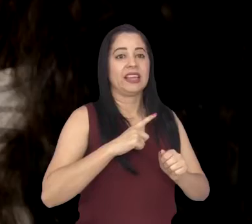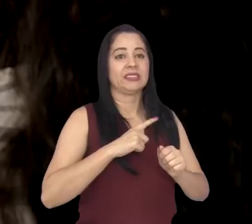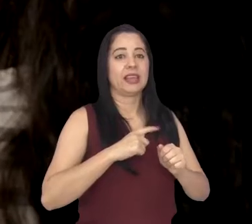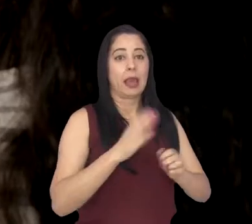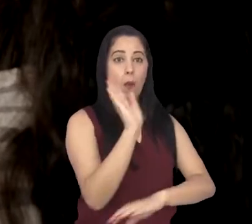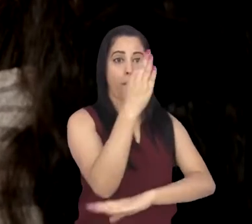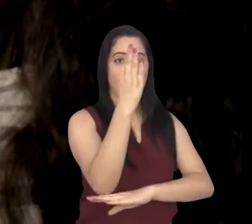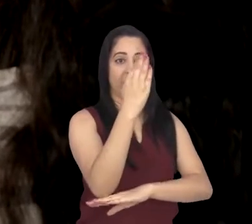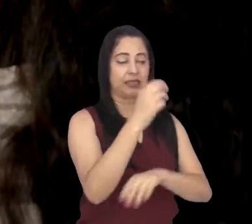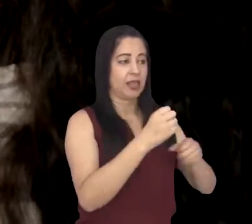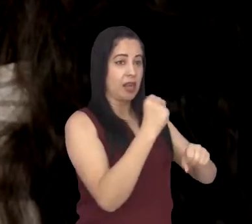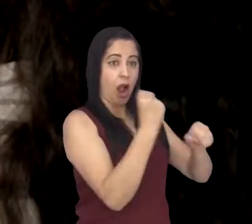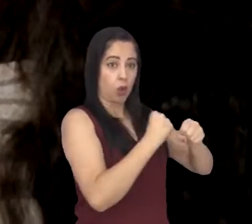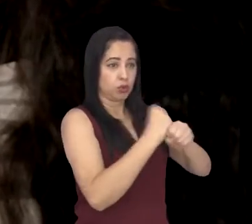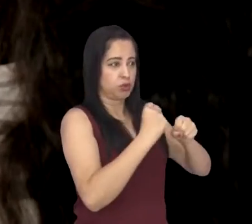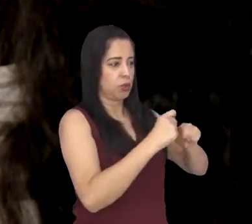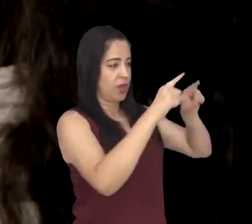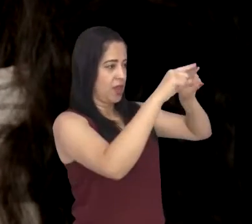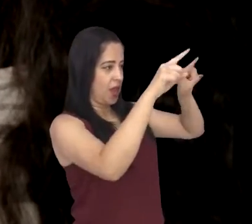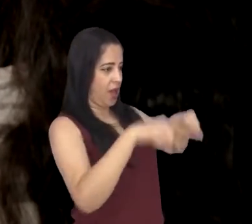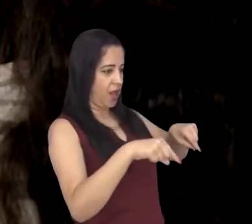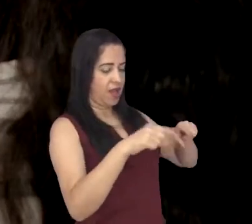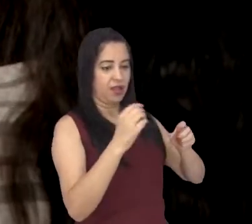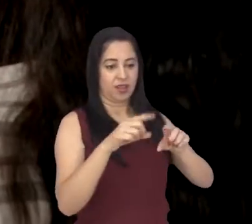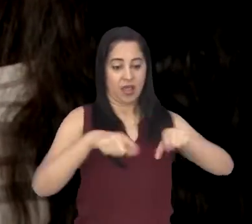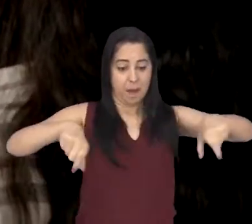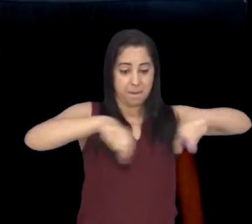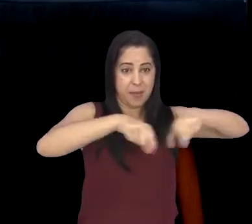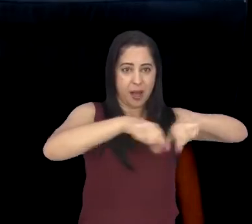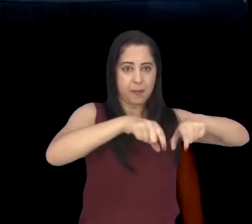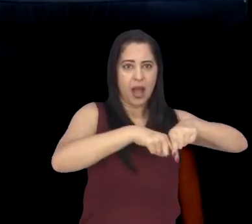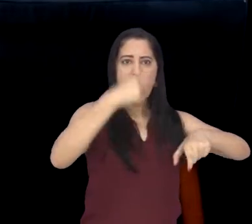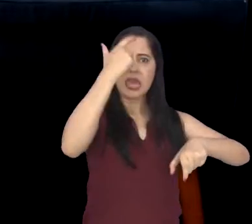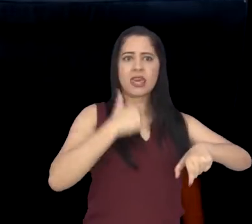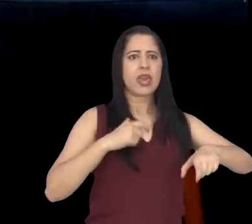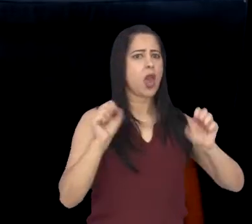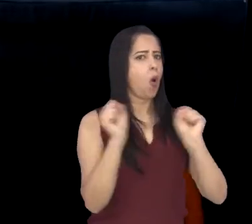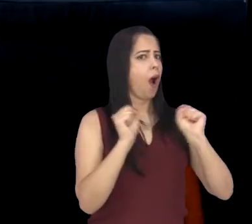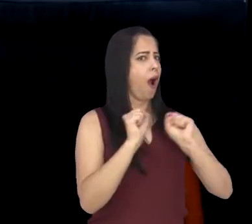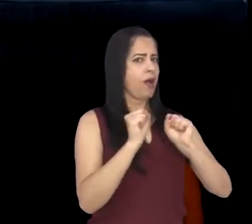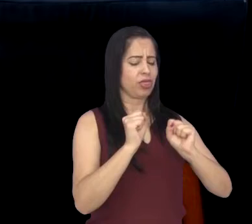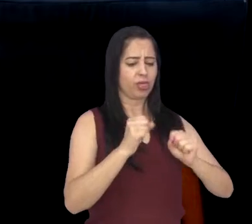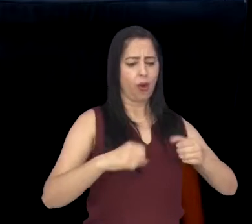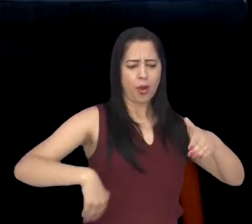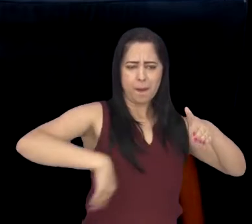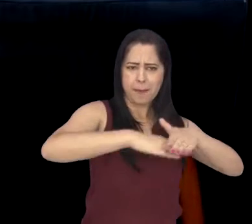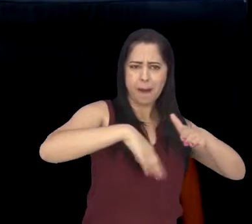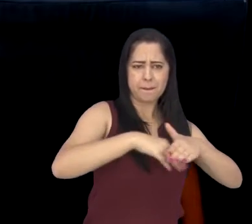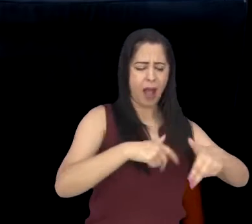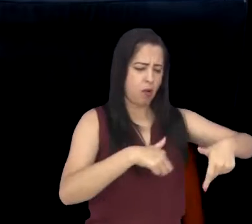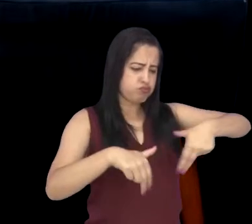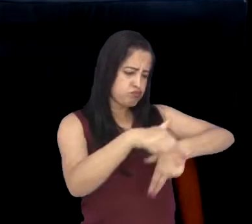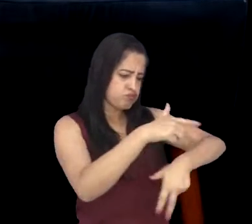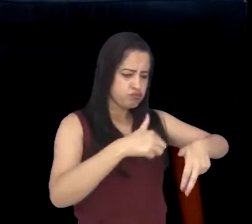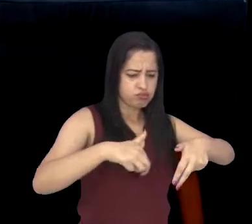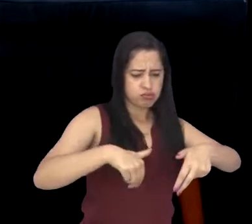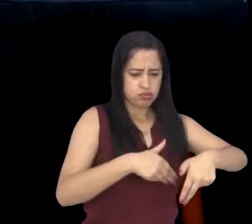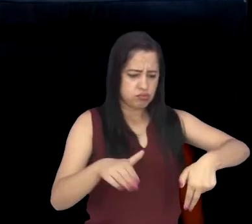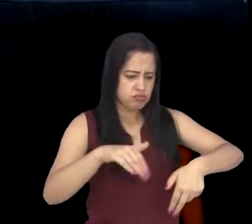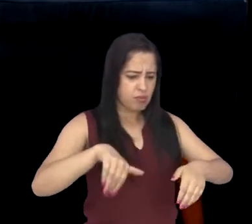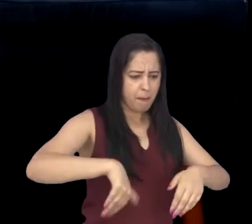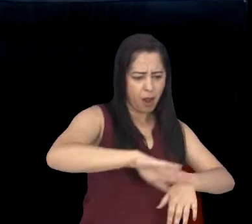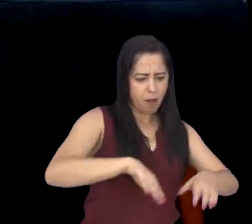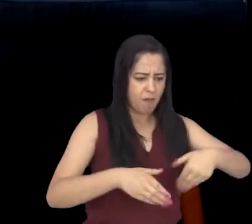bambu e ficava jogando, mas era proibido jogar bola. Você era ali, bom de bola? Bom de futebol? Eu fui mais ou menos, assim, eu joguei no